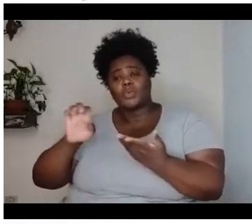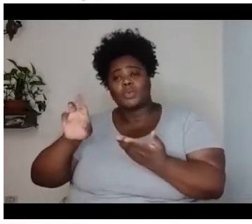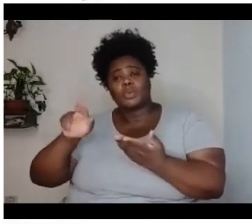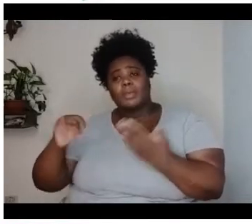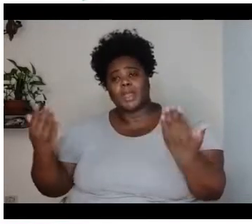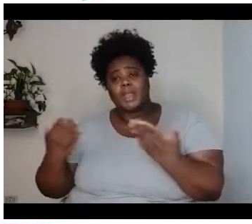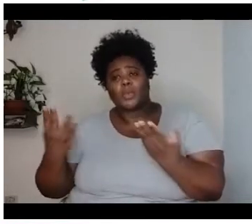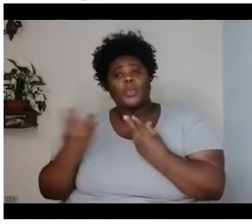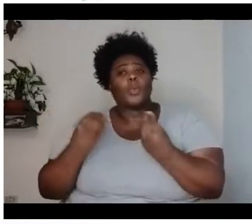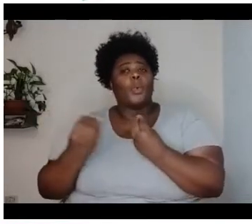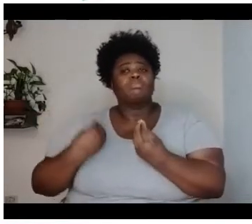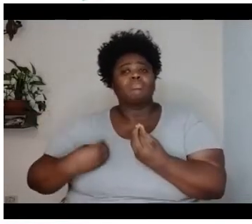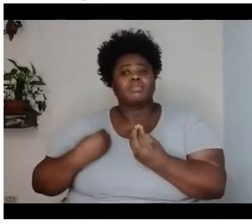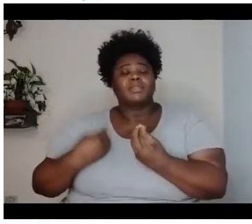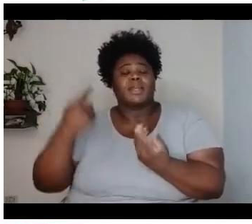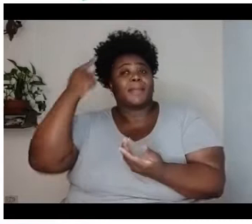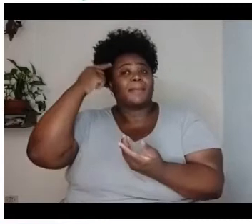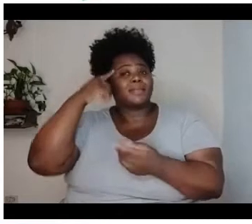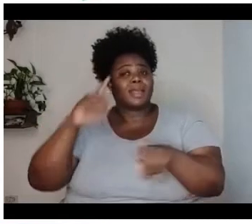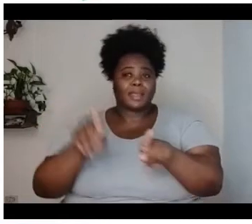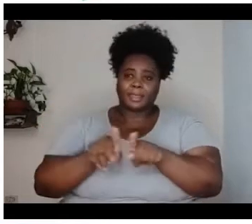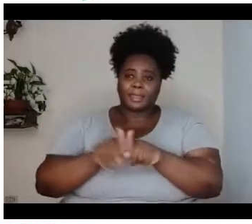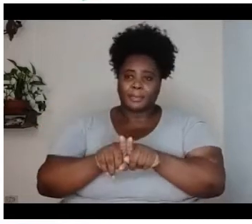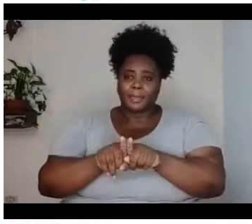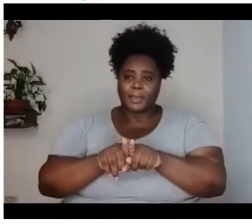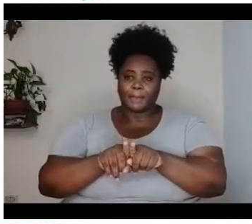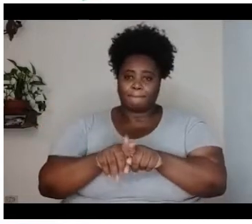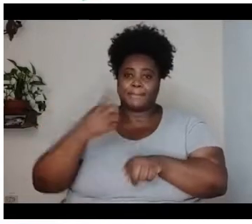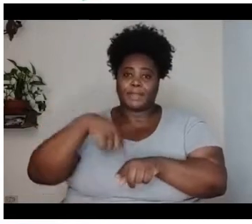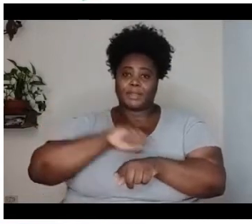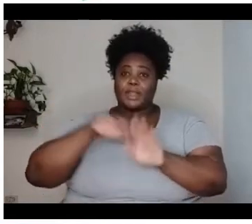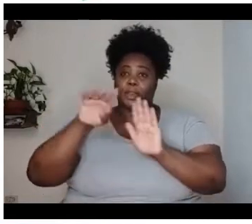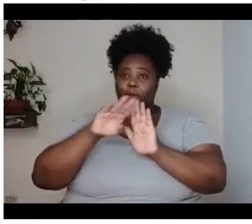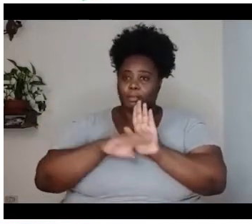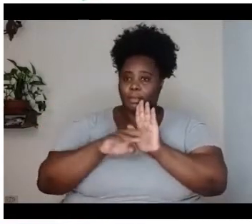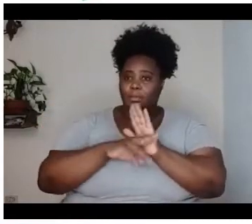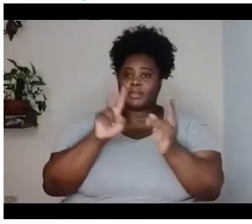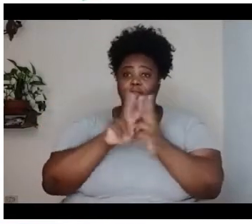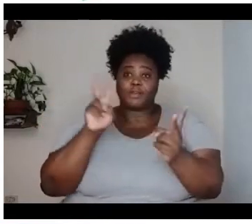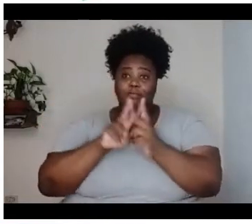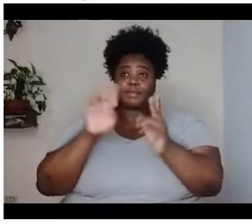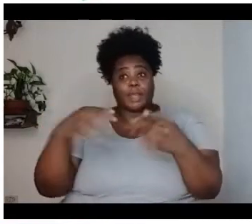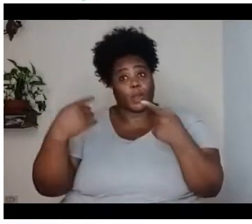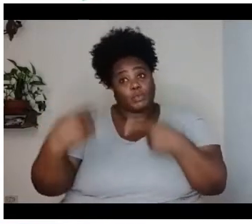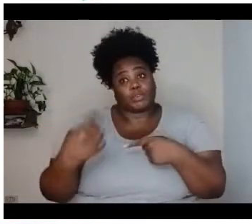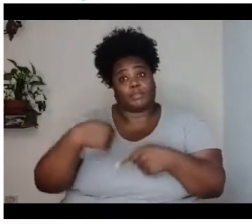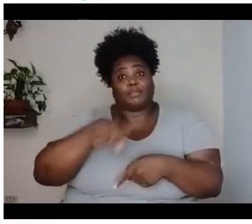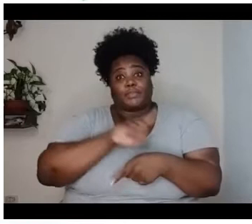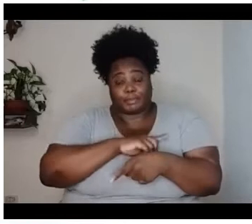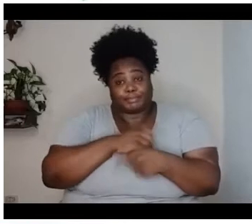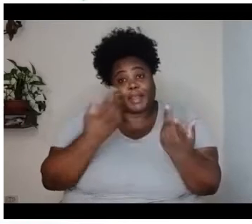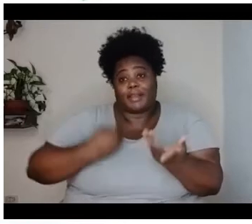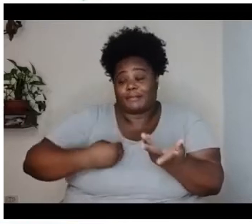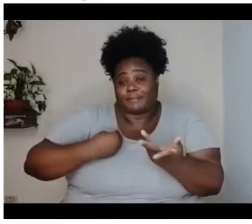assim? E pensando também que como a gente está numa programação online, né, esse desafio que todos estamos encarando esse